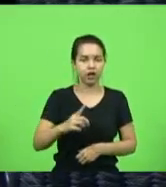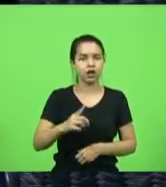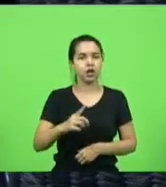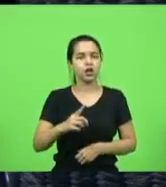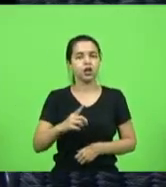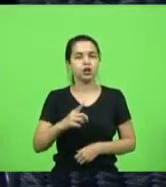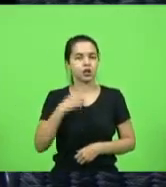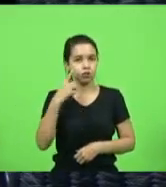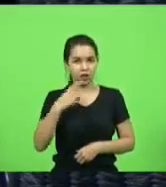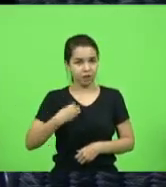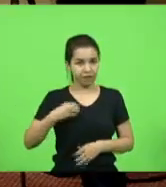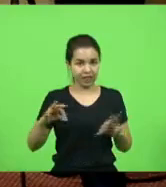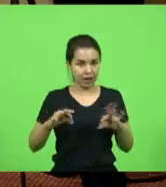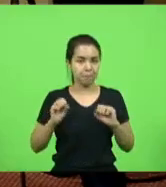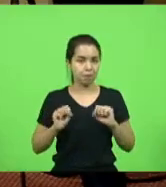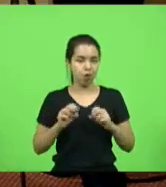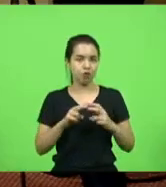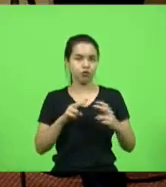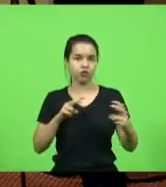do remoto.